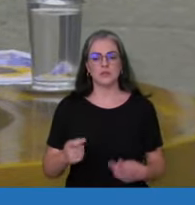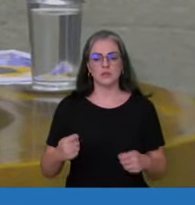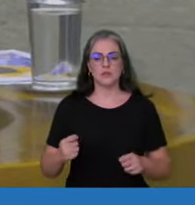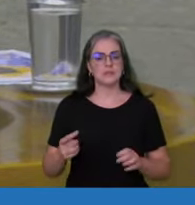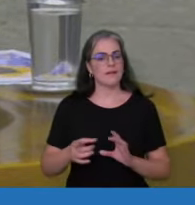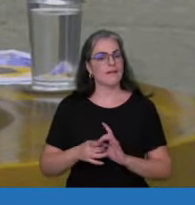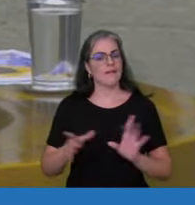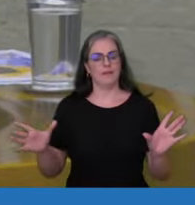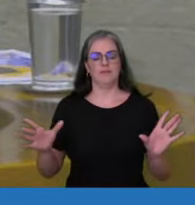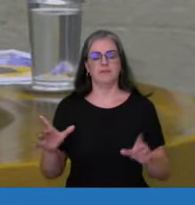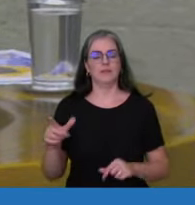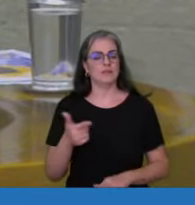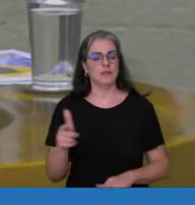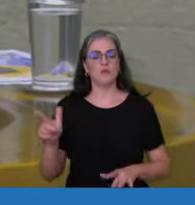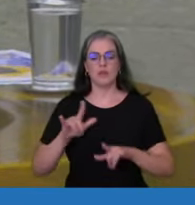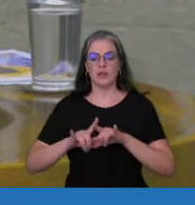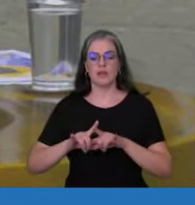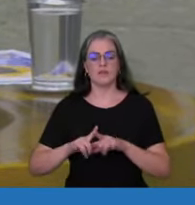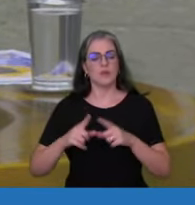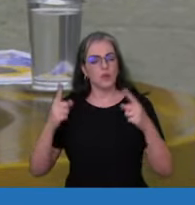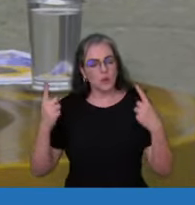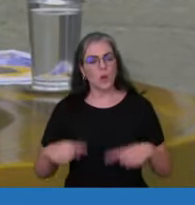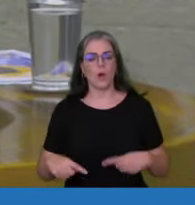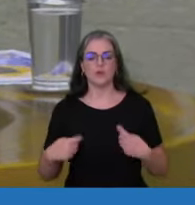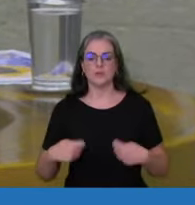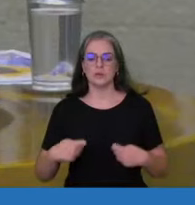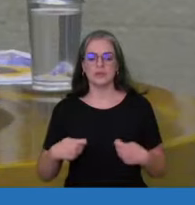que enfrentem as milícias e se livre